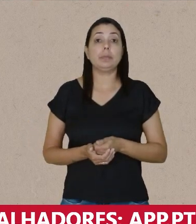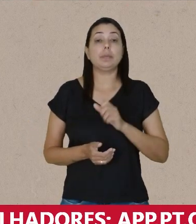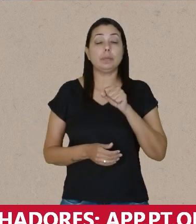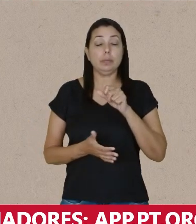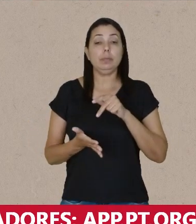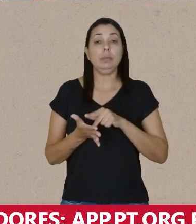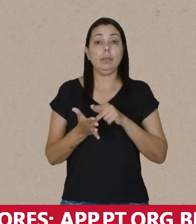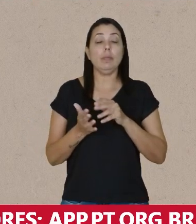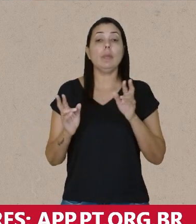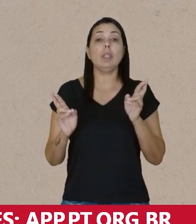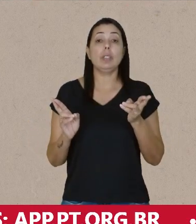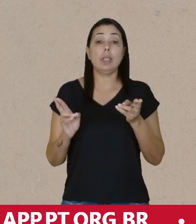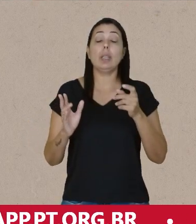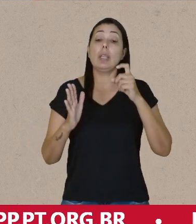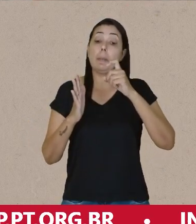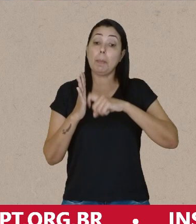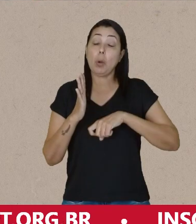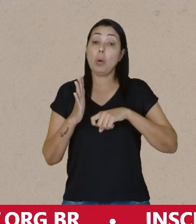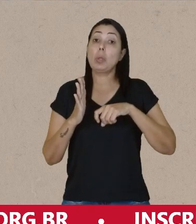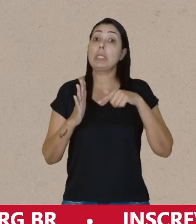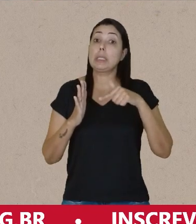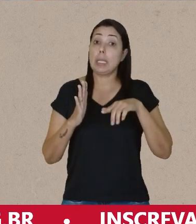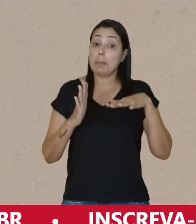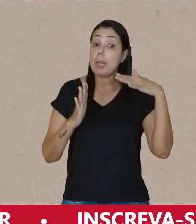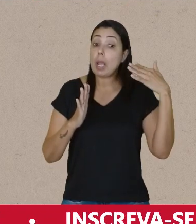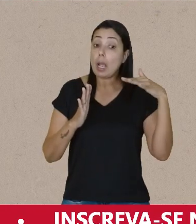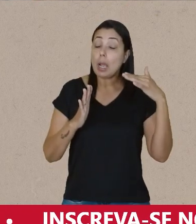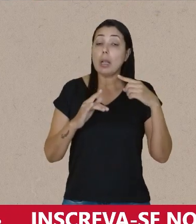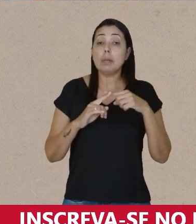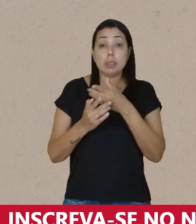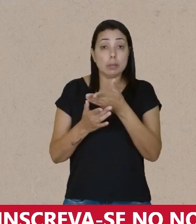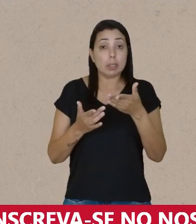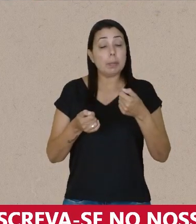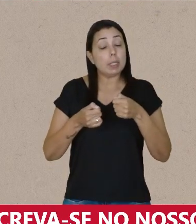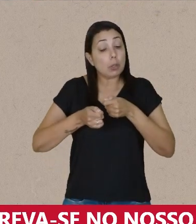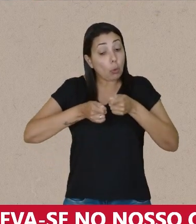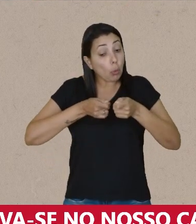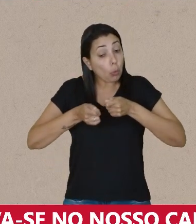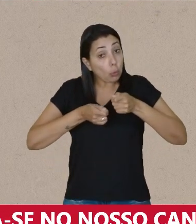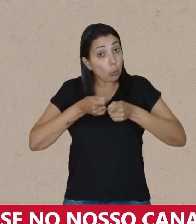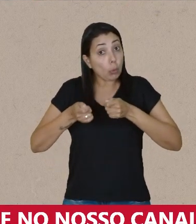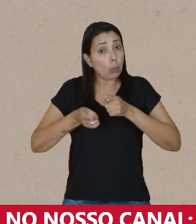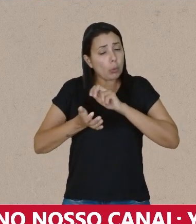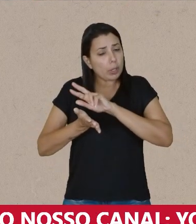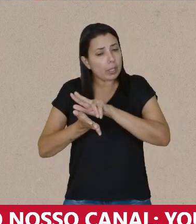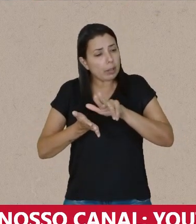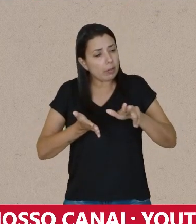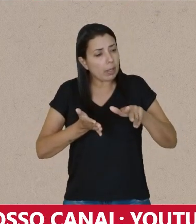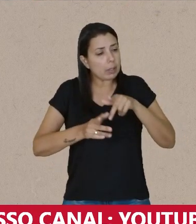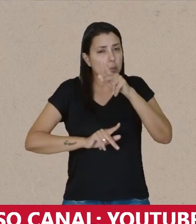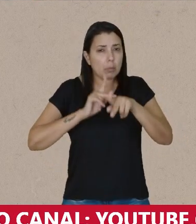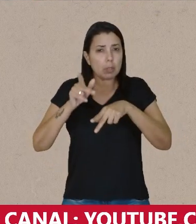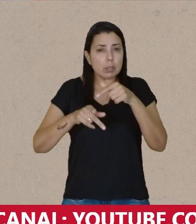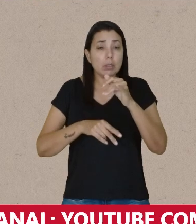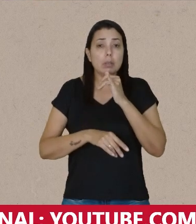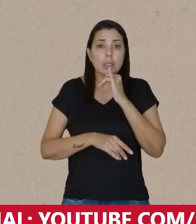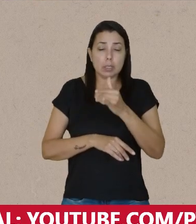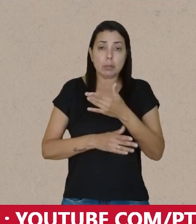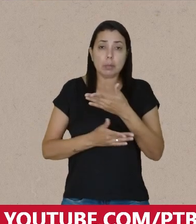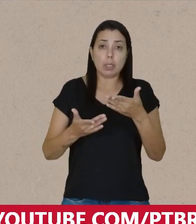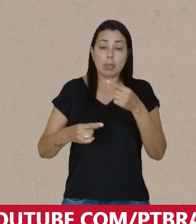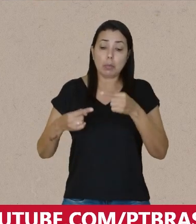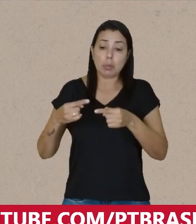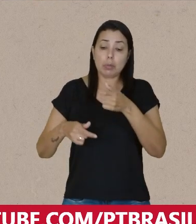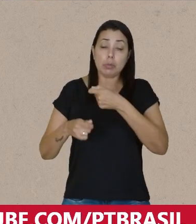Exato, inflação sempre existe, ela precisa estar sob controle, como você falou. Em diversas nações, por exemplo, as medidas de